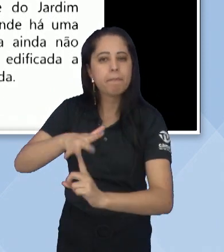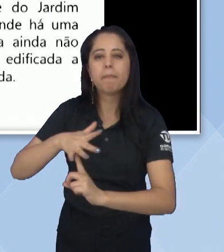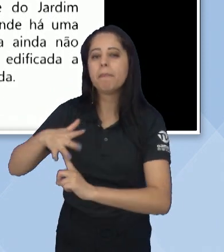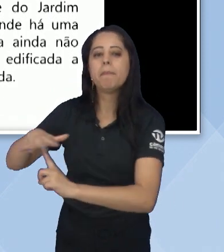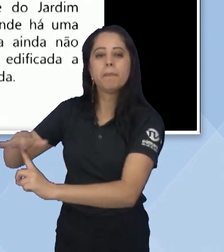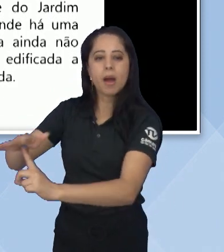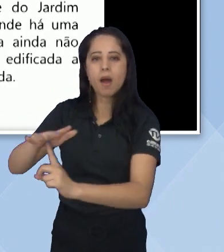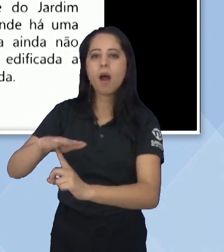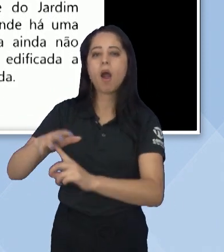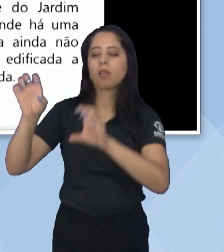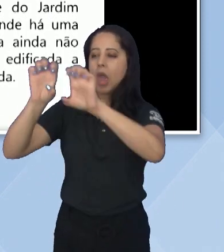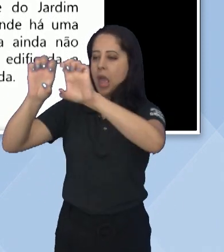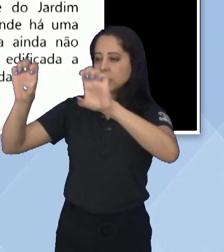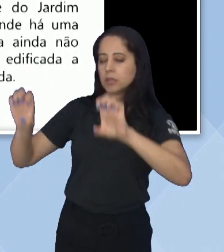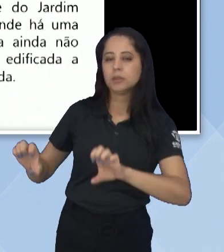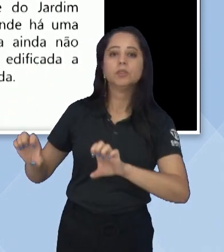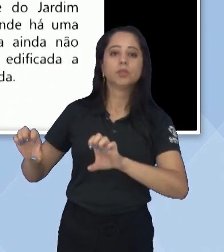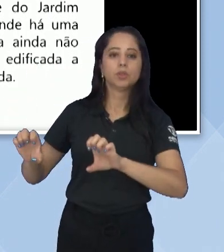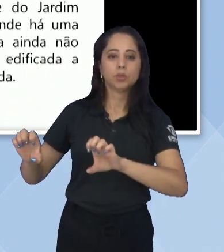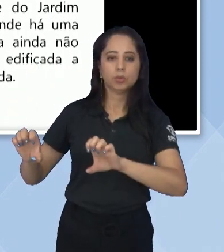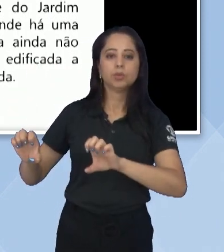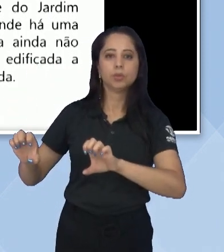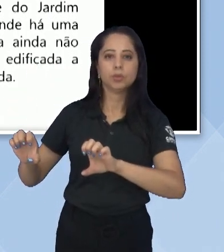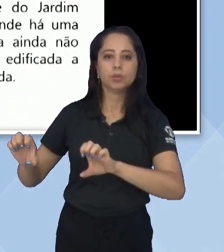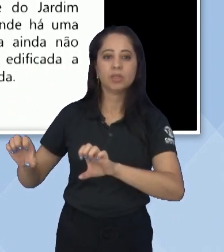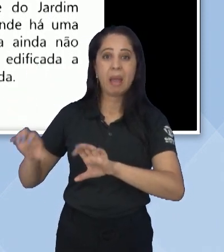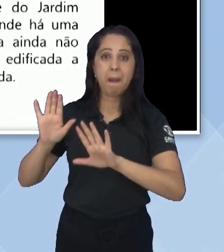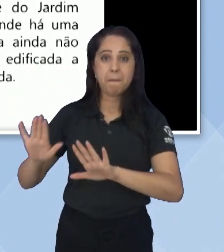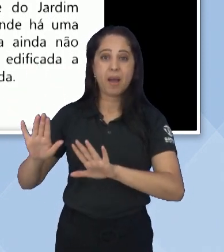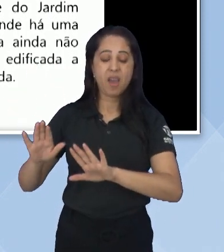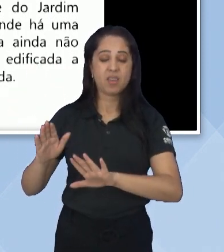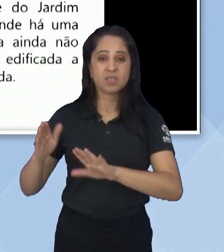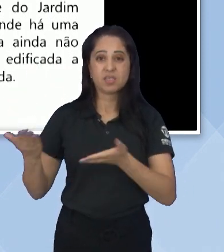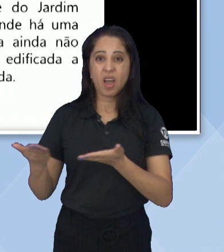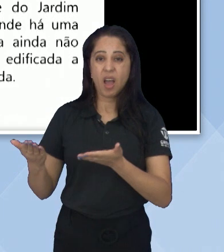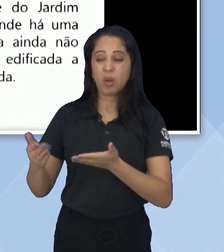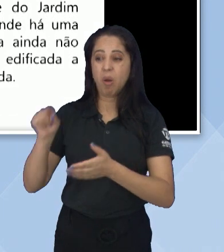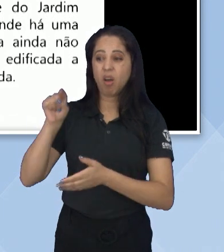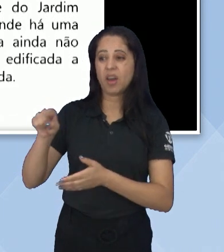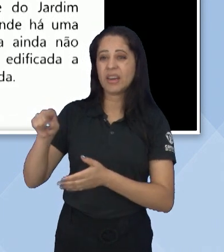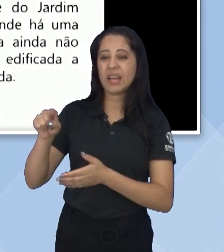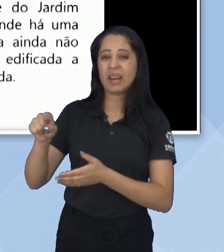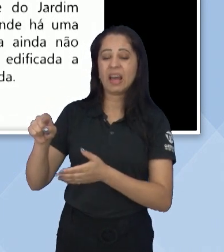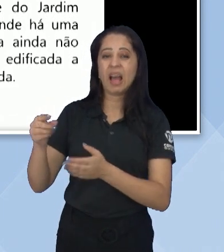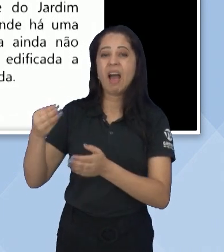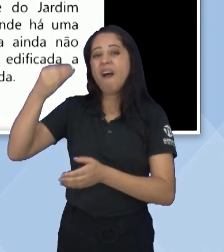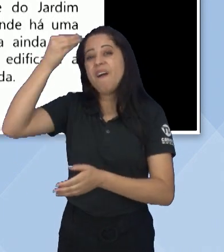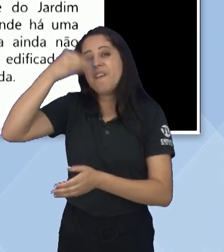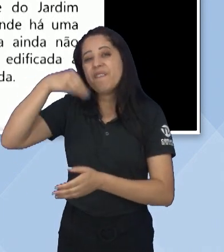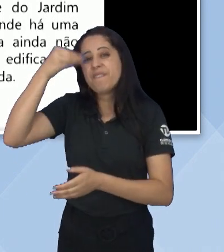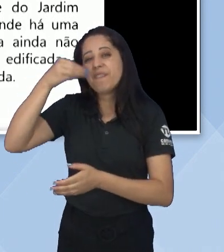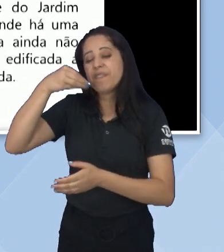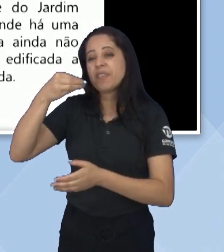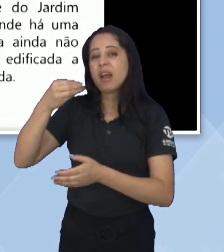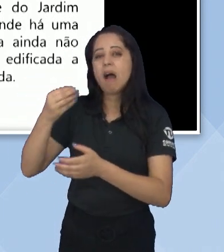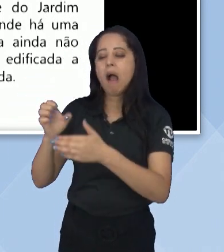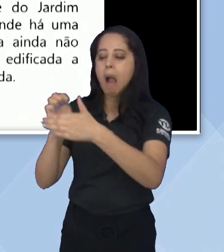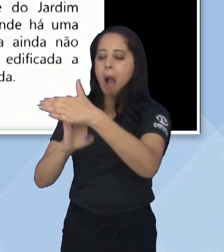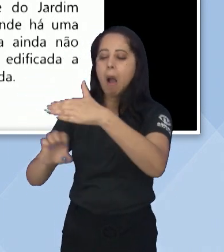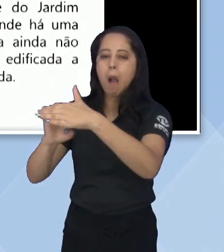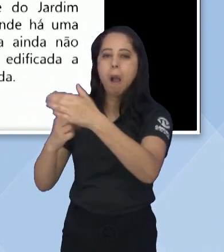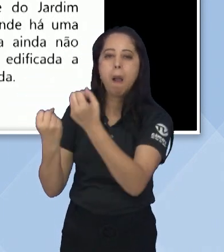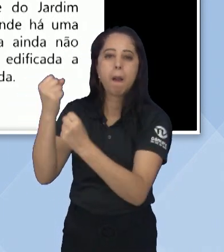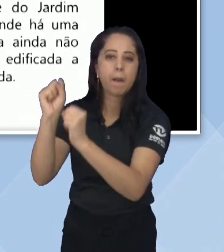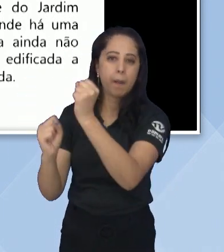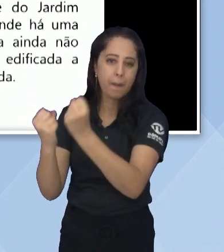que vem perdendo um pouco força depois com o vetor do aquário a gente tem entende que ela não poderia permanecer na mesma patamar do aquário